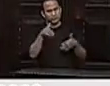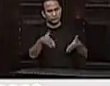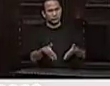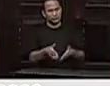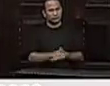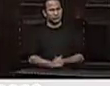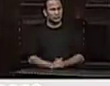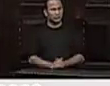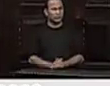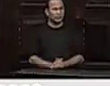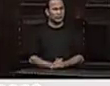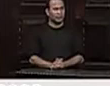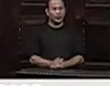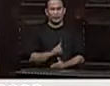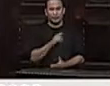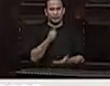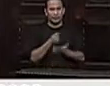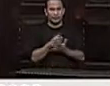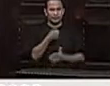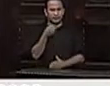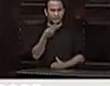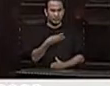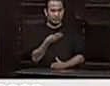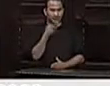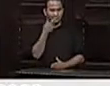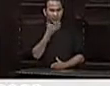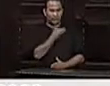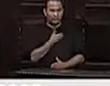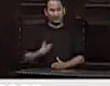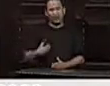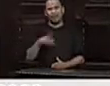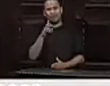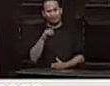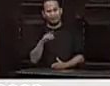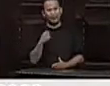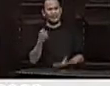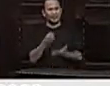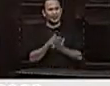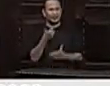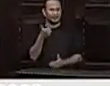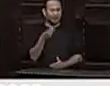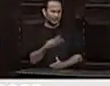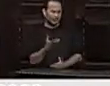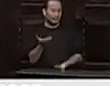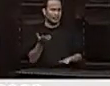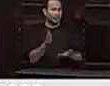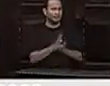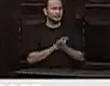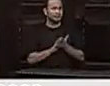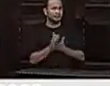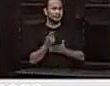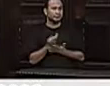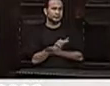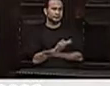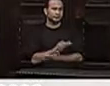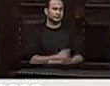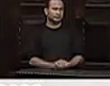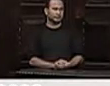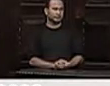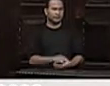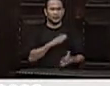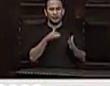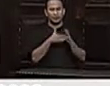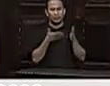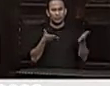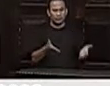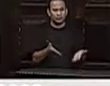não se pagou o 13º, aí vem o governo e diz, vamos pagar o 13º, mas o próximo a gente não paga, não adianta nada. Até hoje